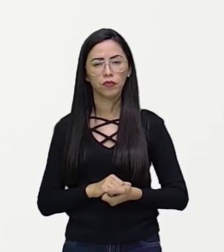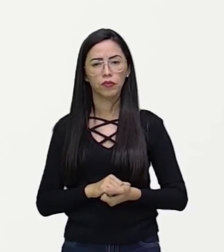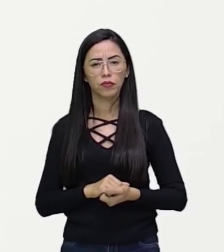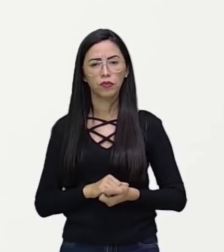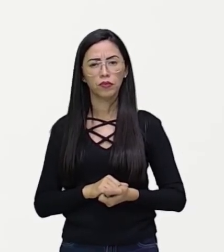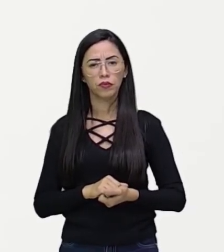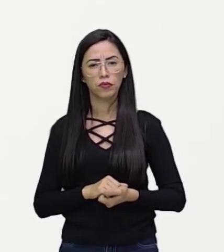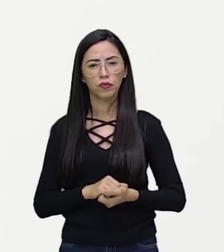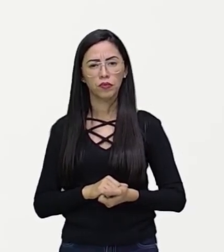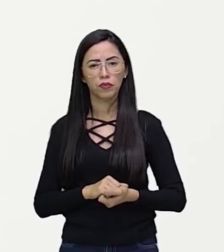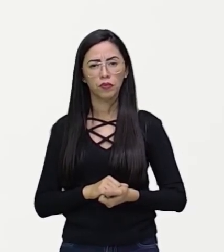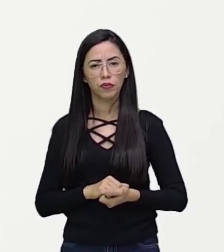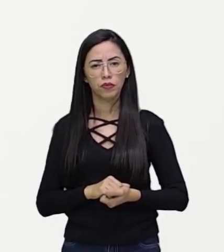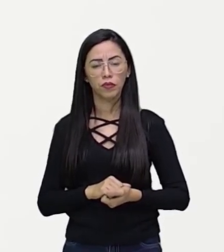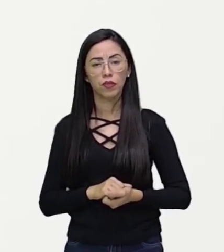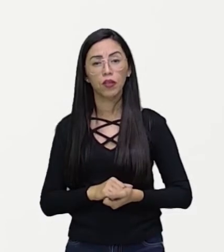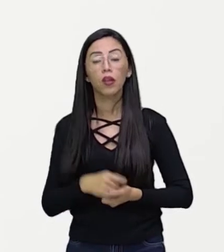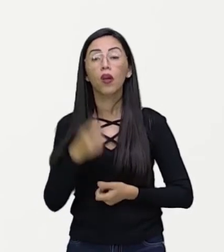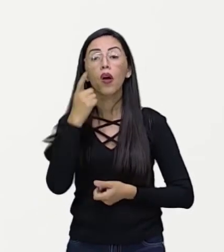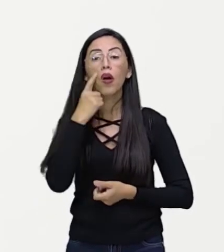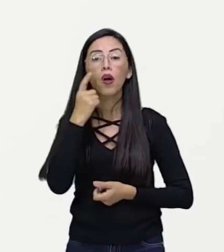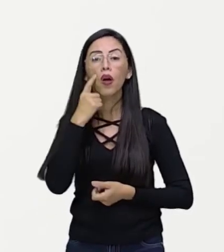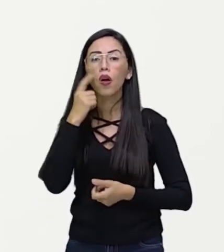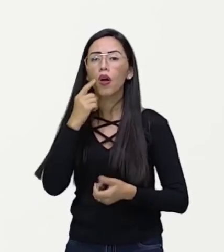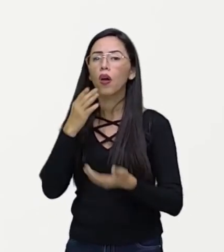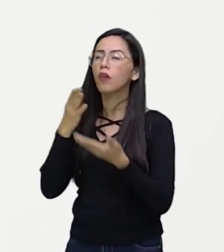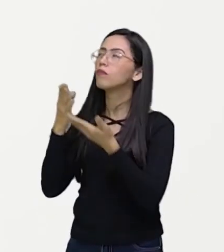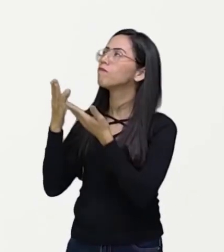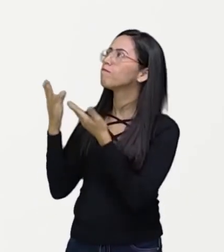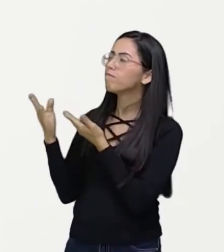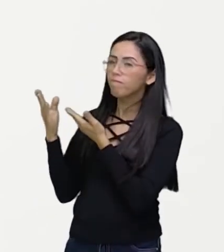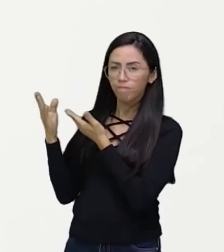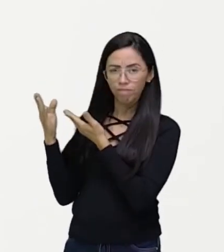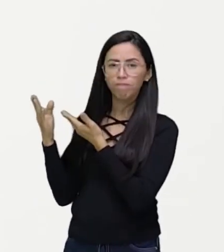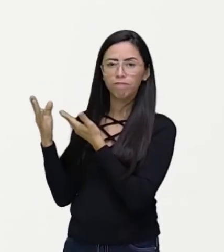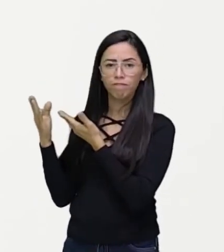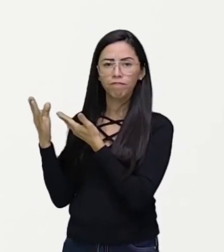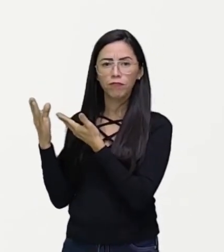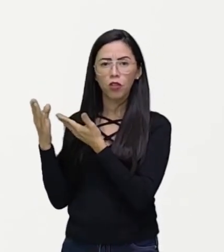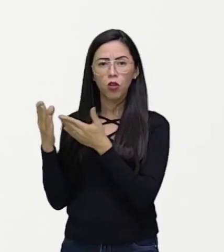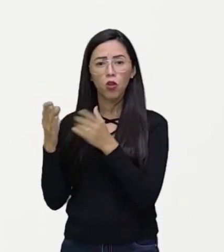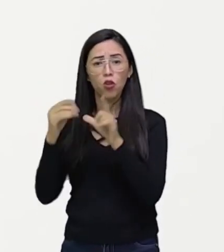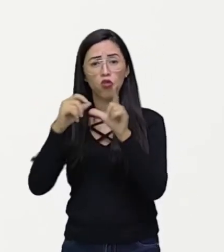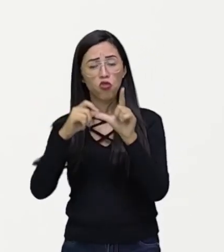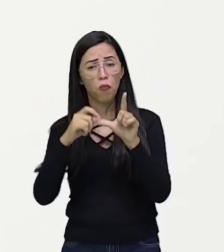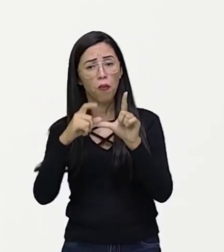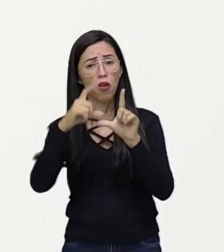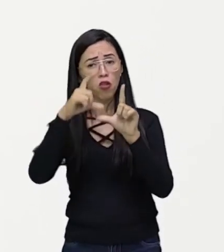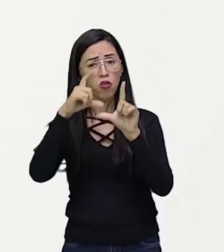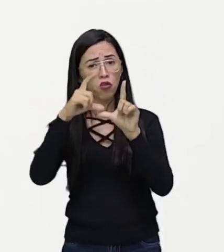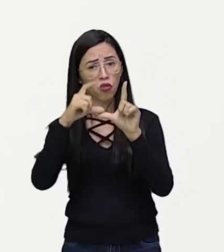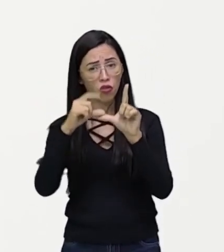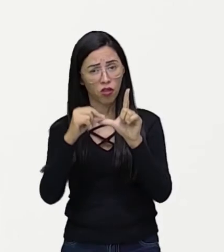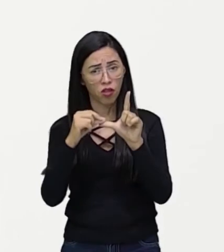cada unidade de medida corresponde a 10 vezes a unidade